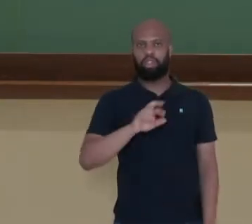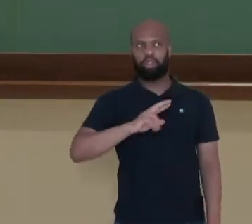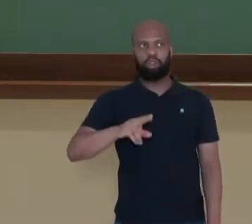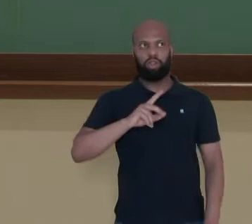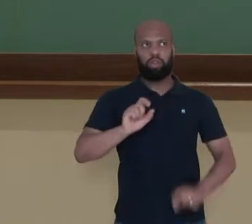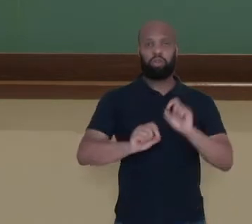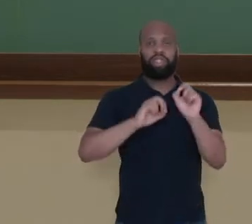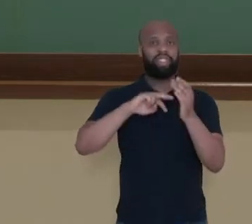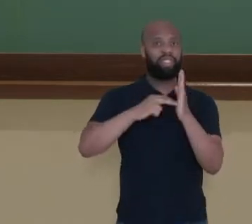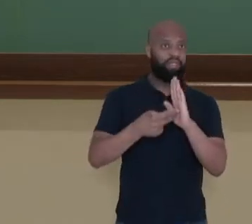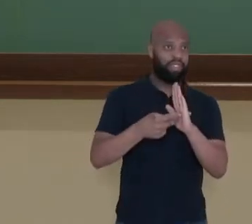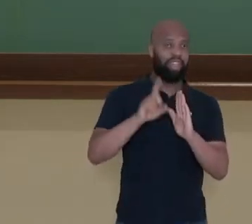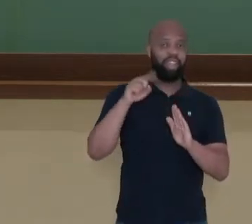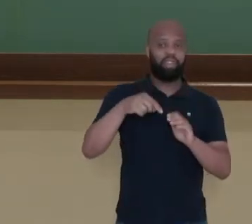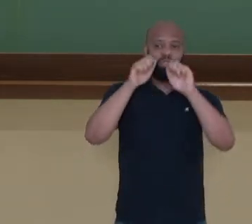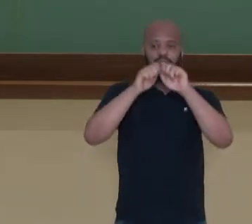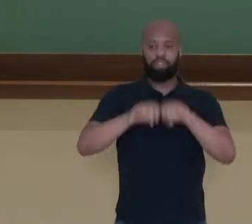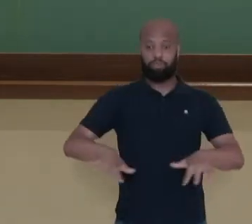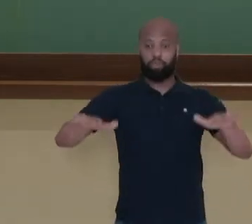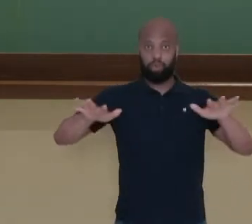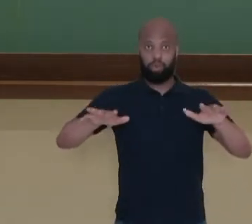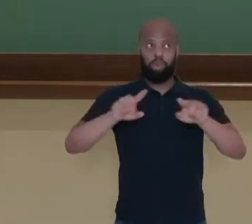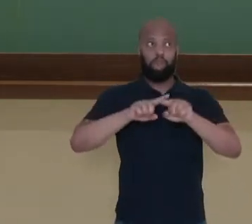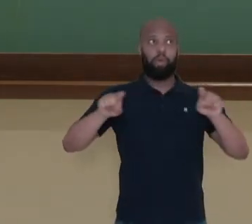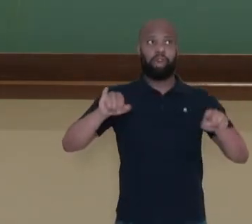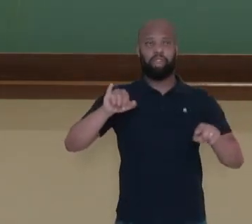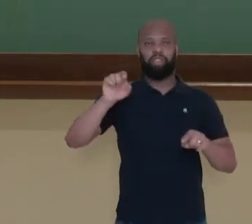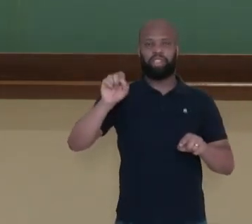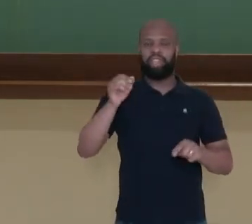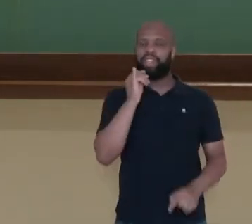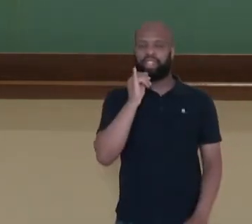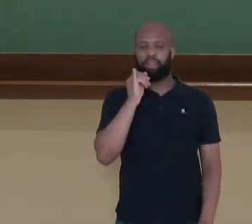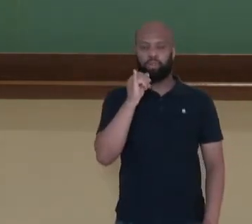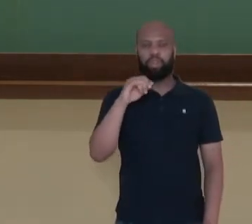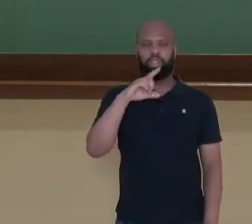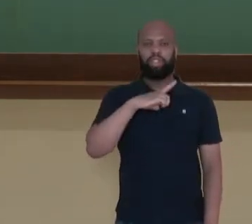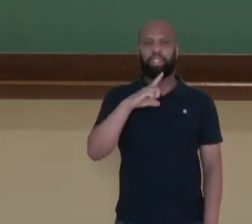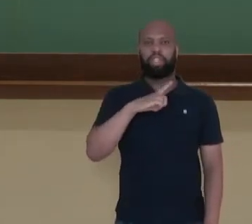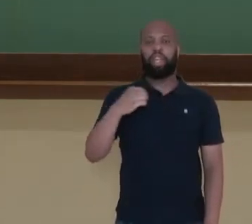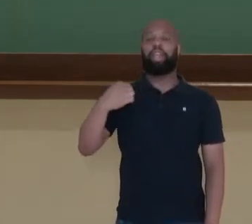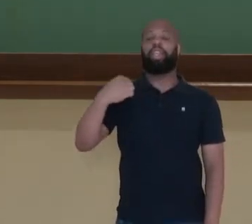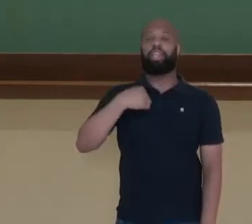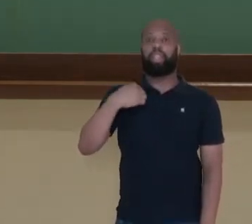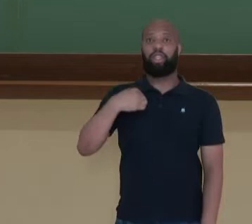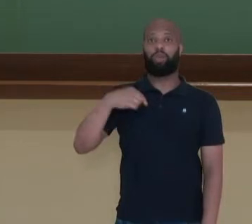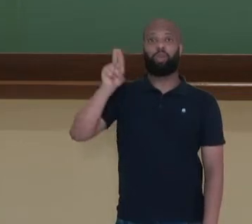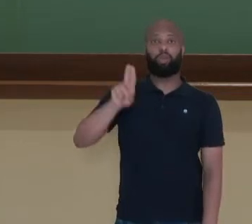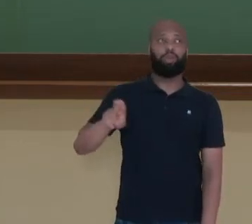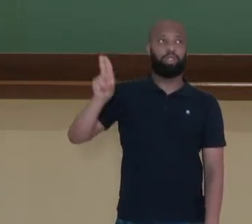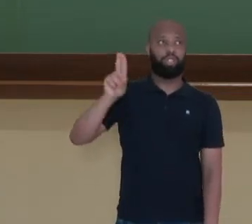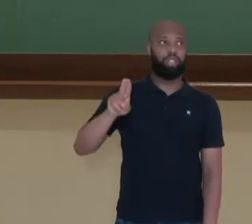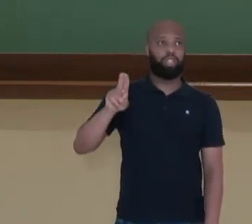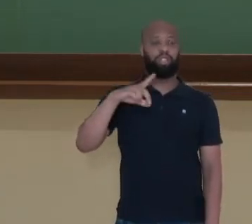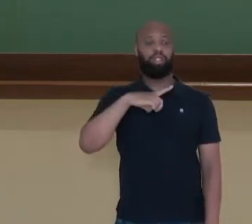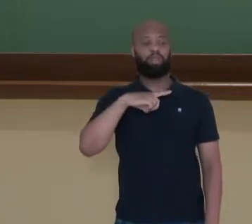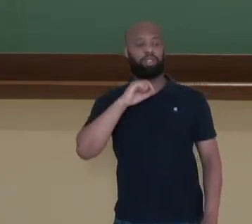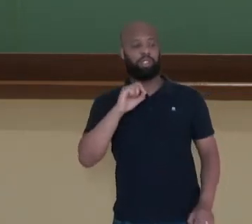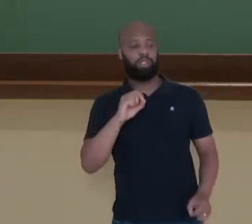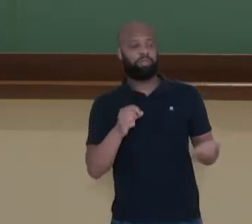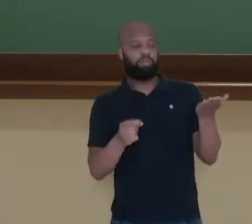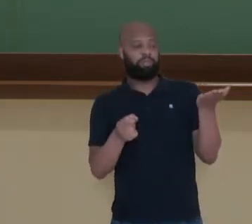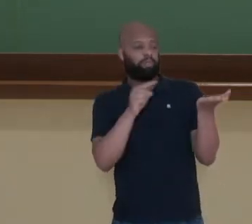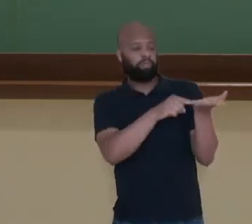energia dissipada. Mas se você colocar na balança entre o que eu consumi com aquilo que